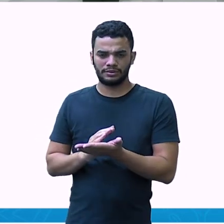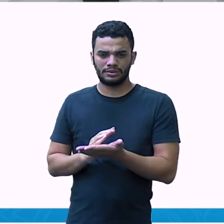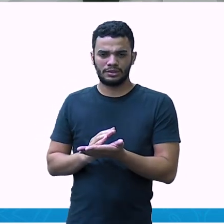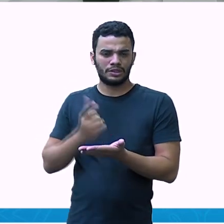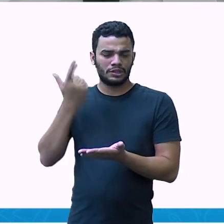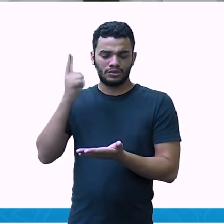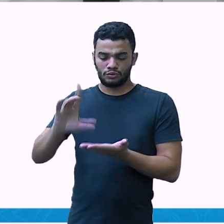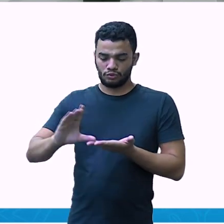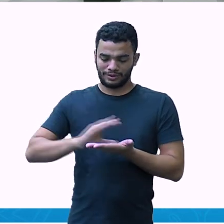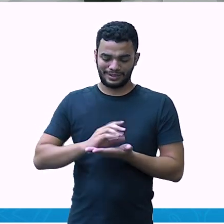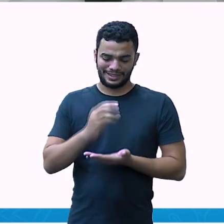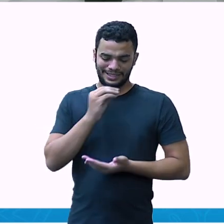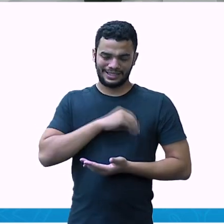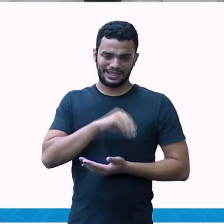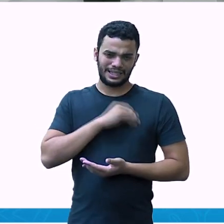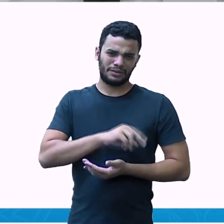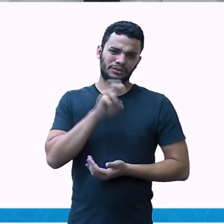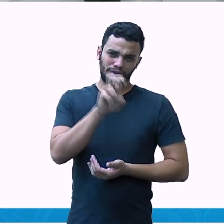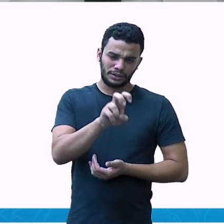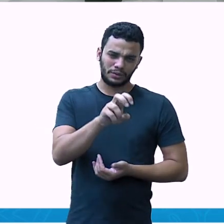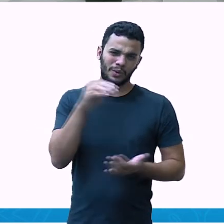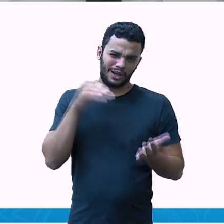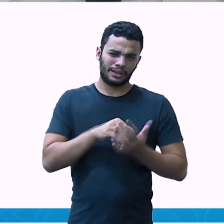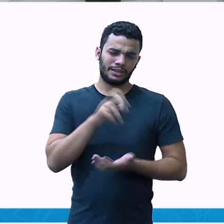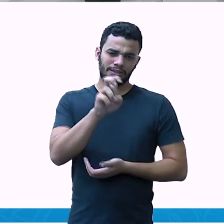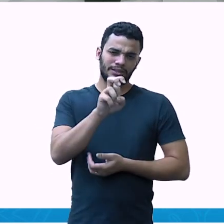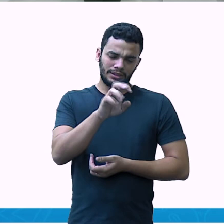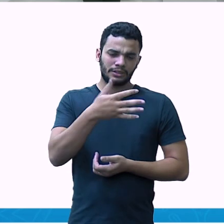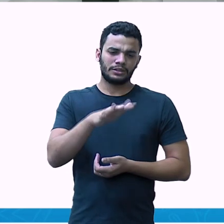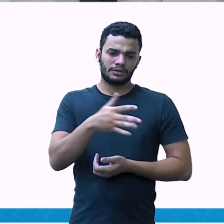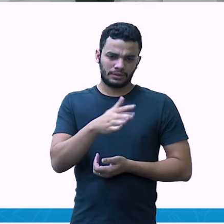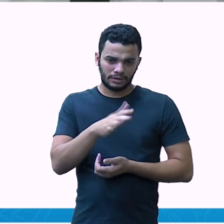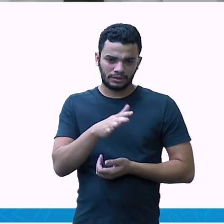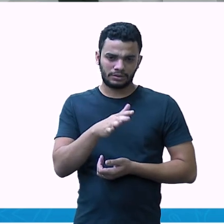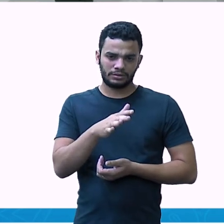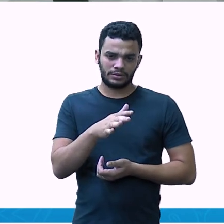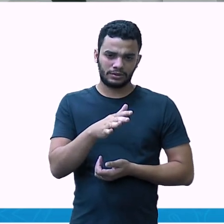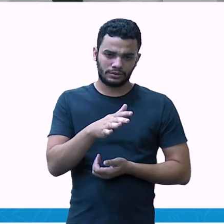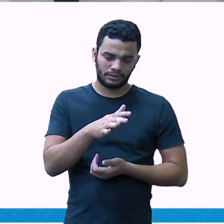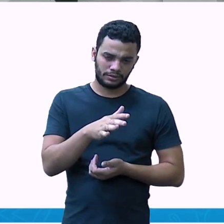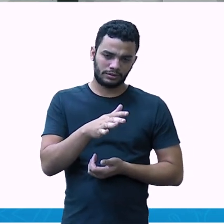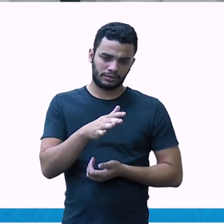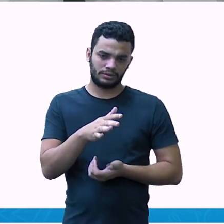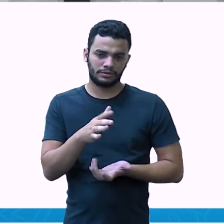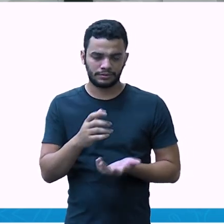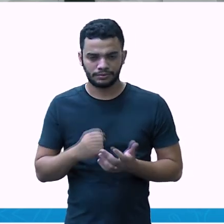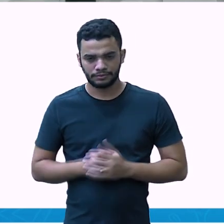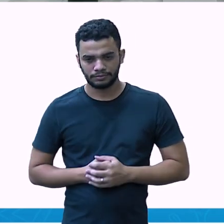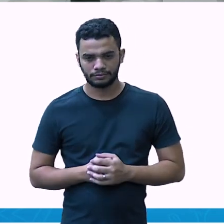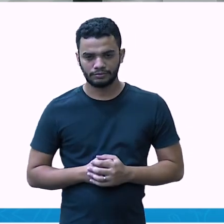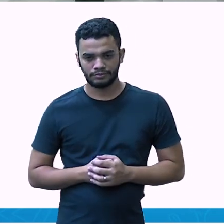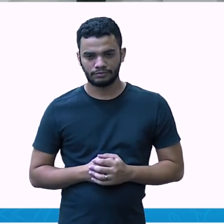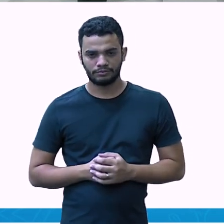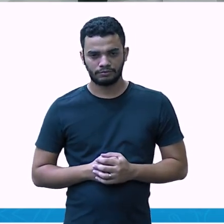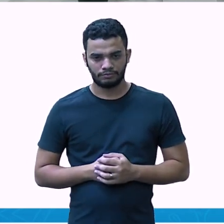quem recebe 6 está no 5, quem recebe 7 está no 5, e assim sucessivamente. Então, nós vamos